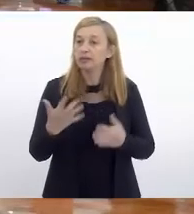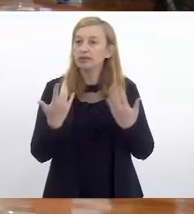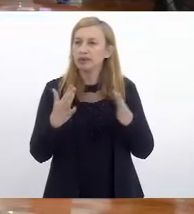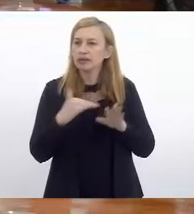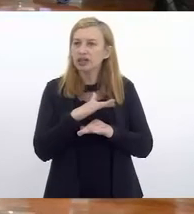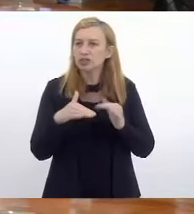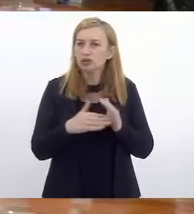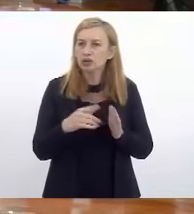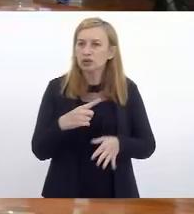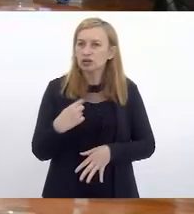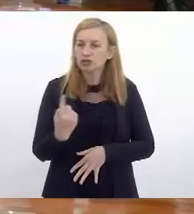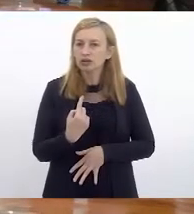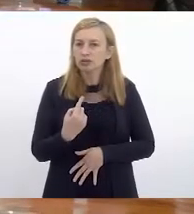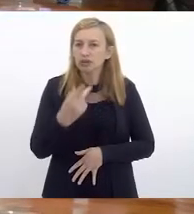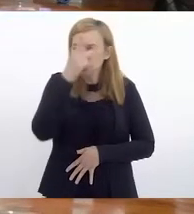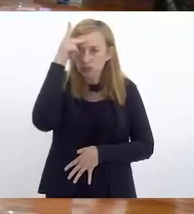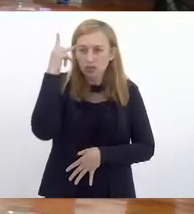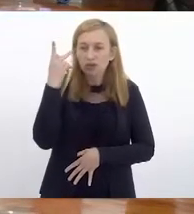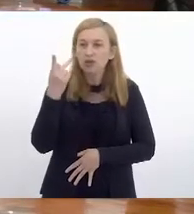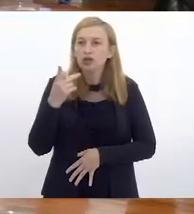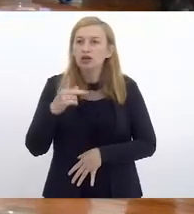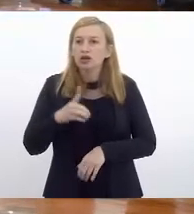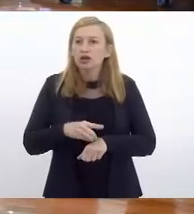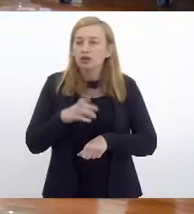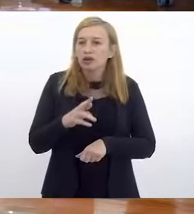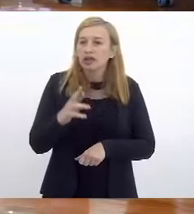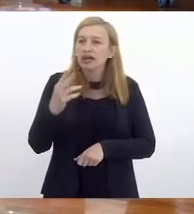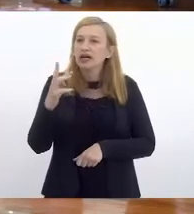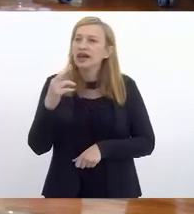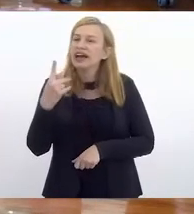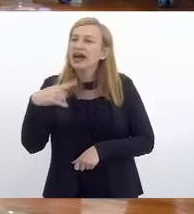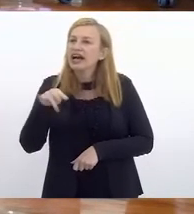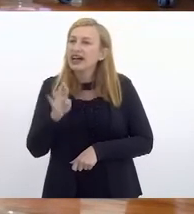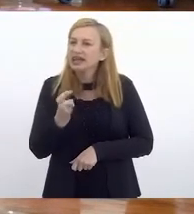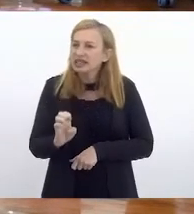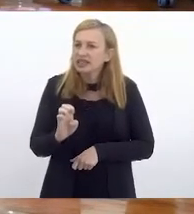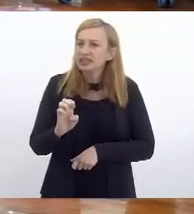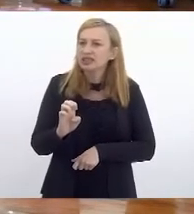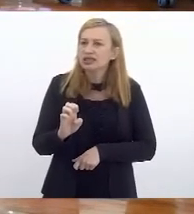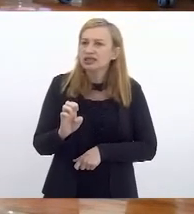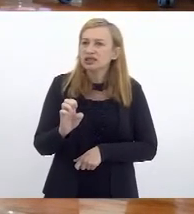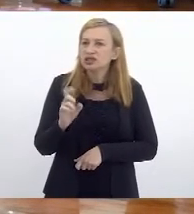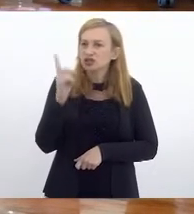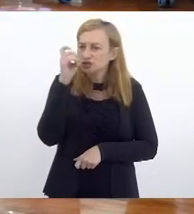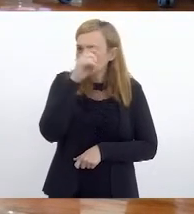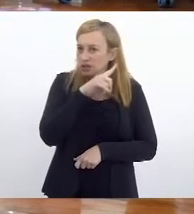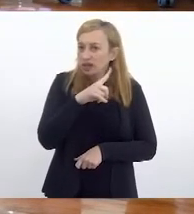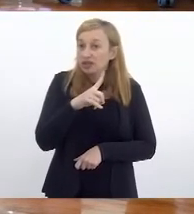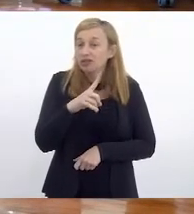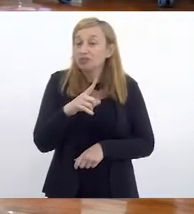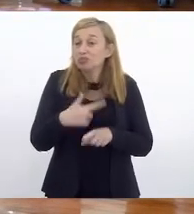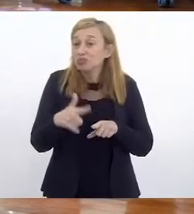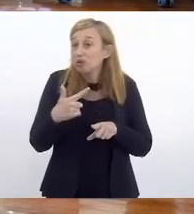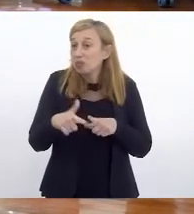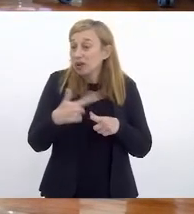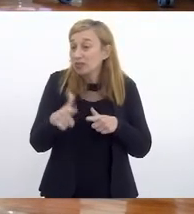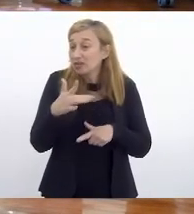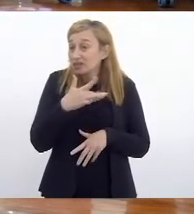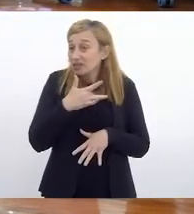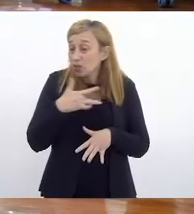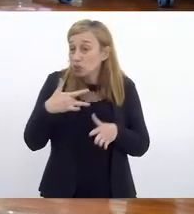nossa pessoa. É, a doutora Karine teve uma dificuldade até motivo de saúde para não comparecer hoje.